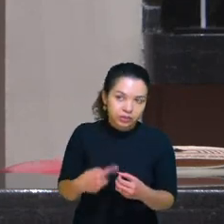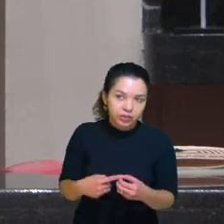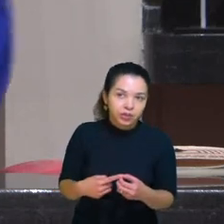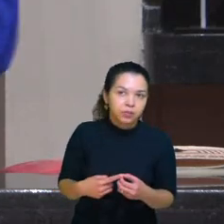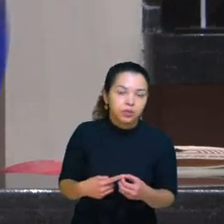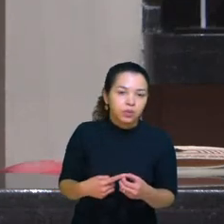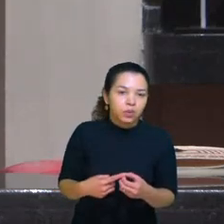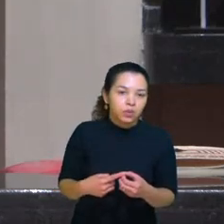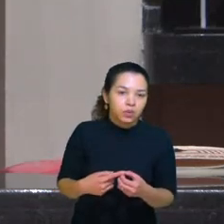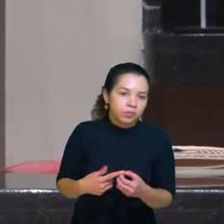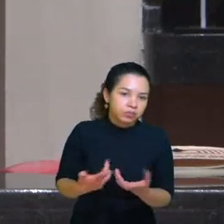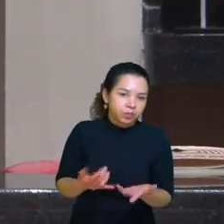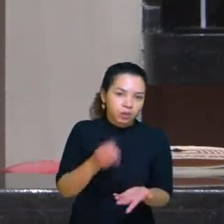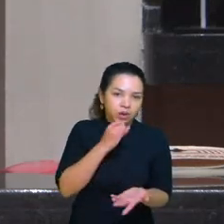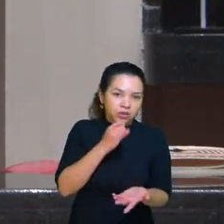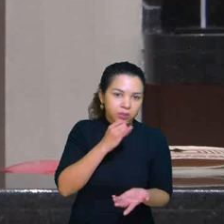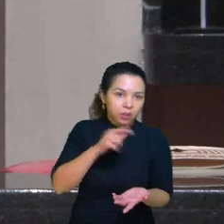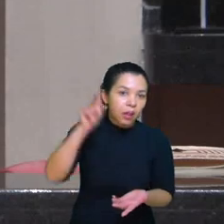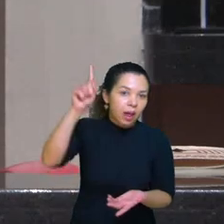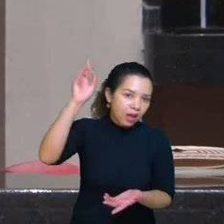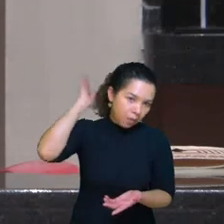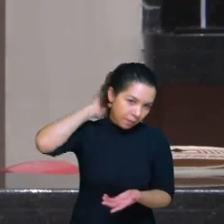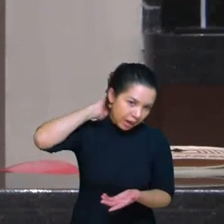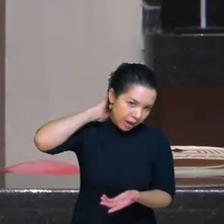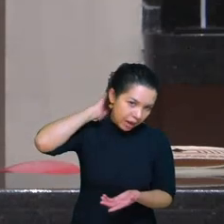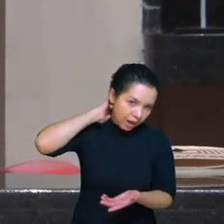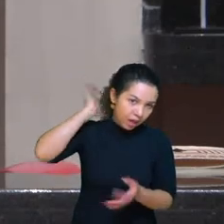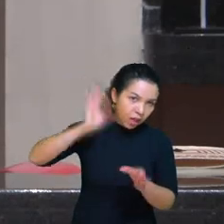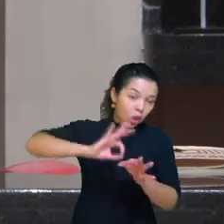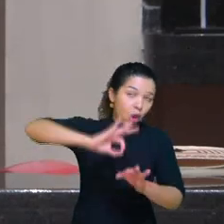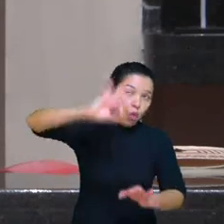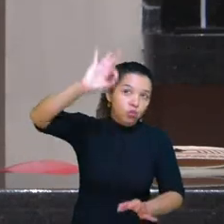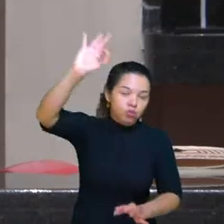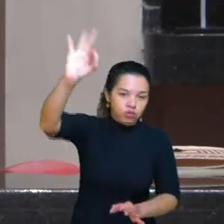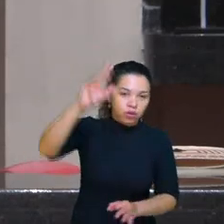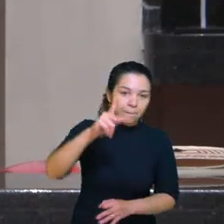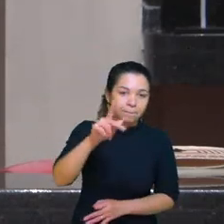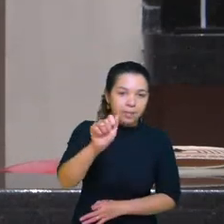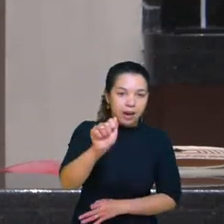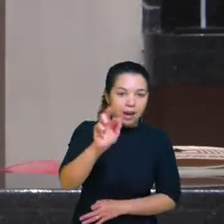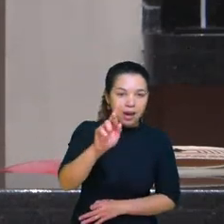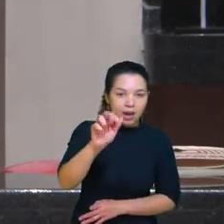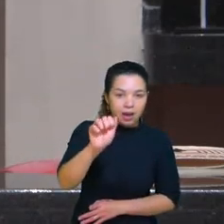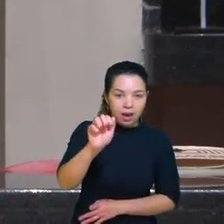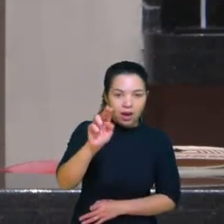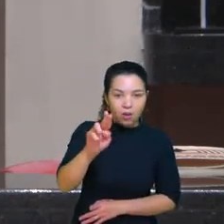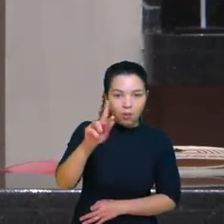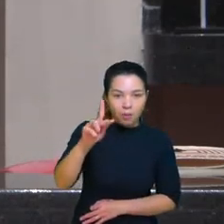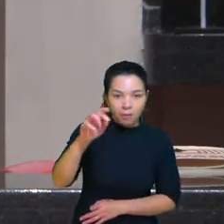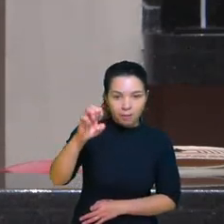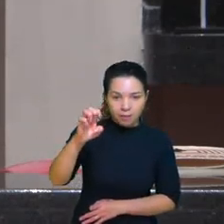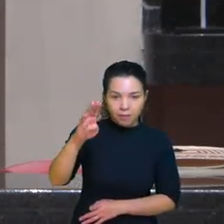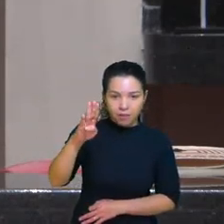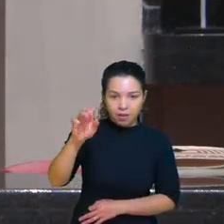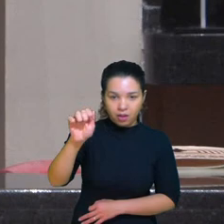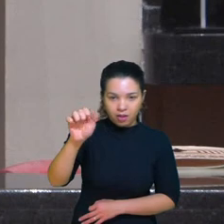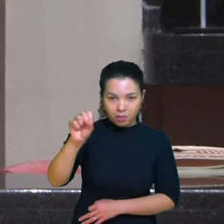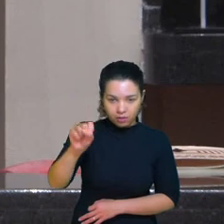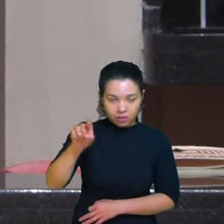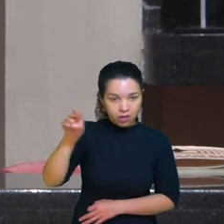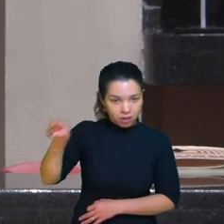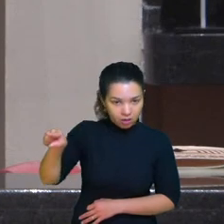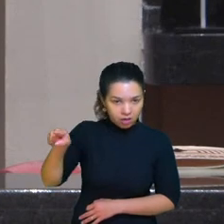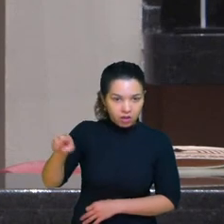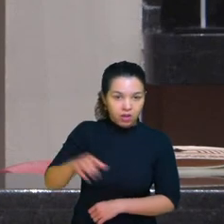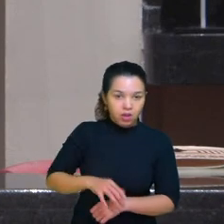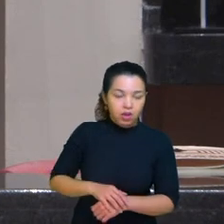para al pbas é lá do Pará bem longe tá o município de Paraupebas faz a sua formação de professor do